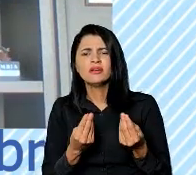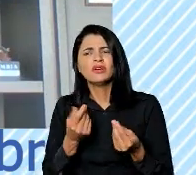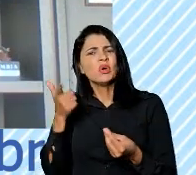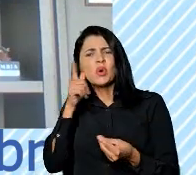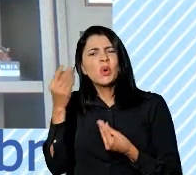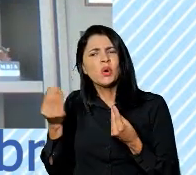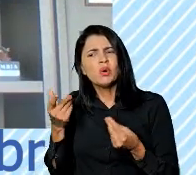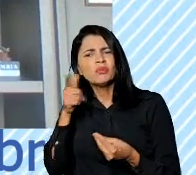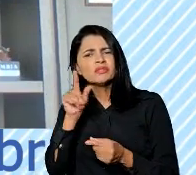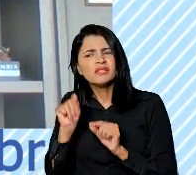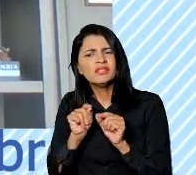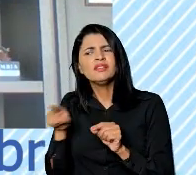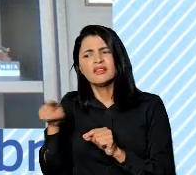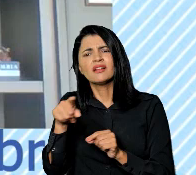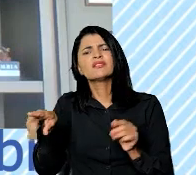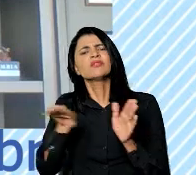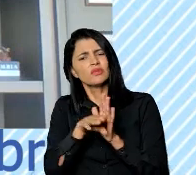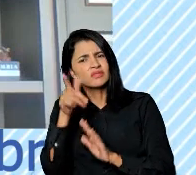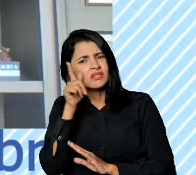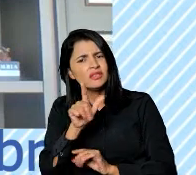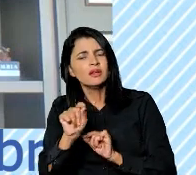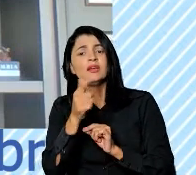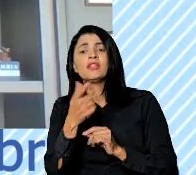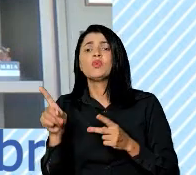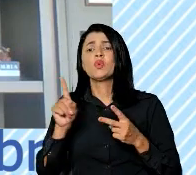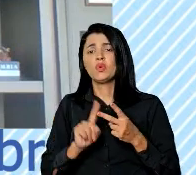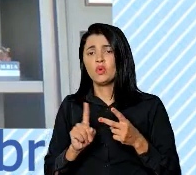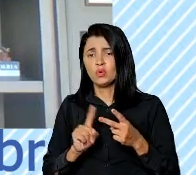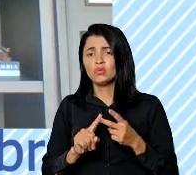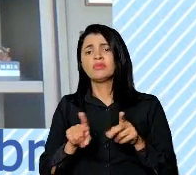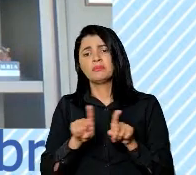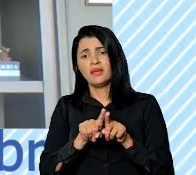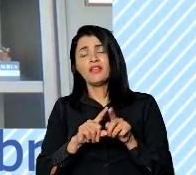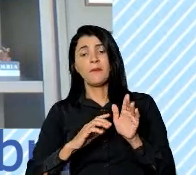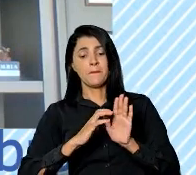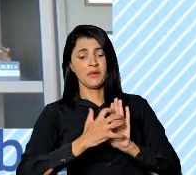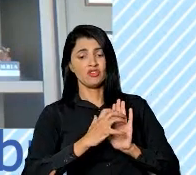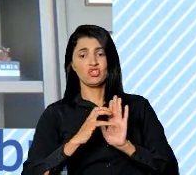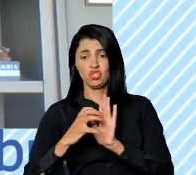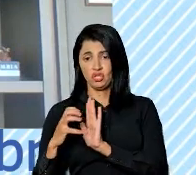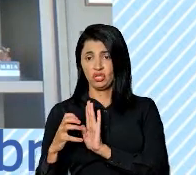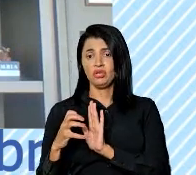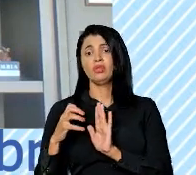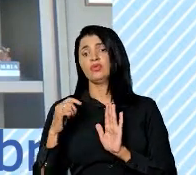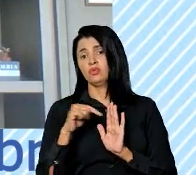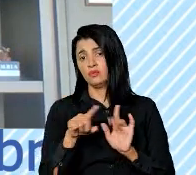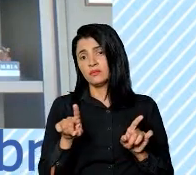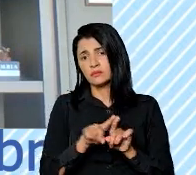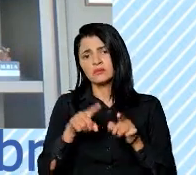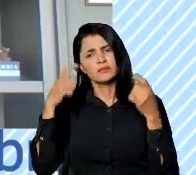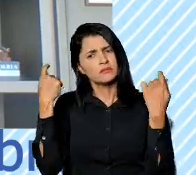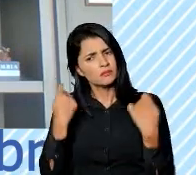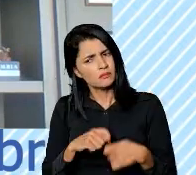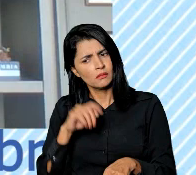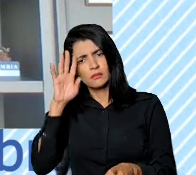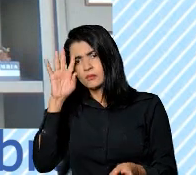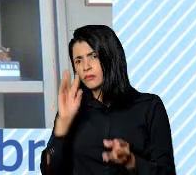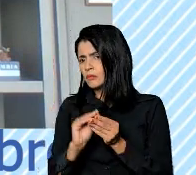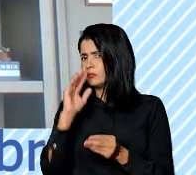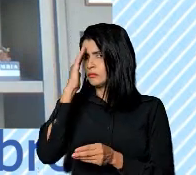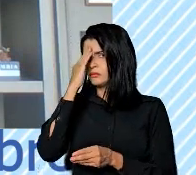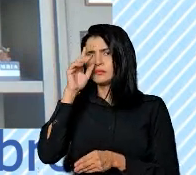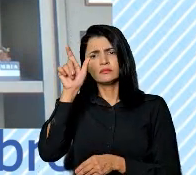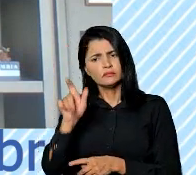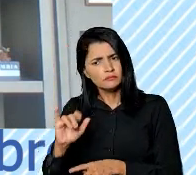política? E aí nós temos um outro fator, que é os partidos políticos. Os partidos políticos precisam compreender a importância das